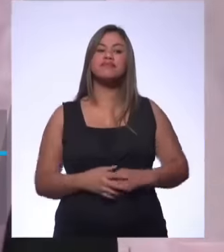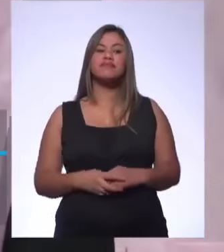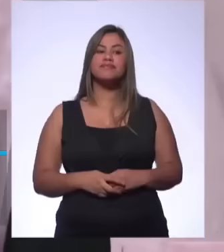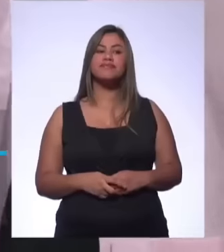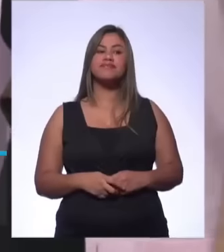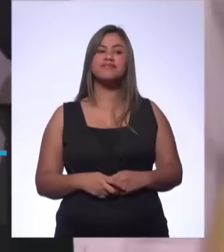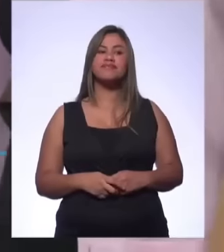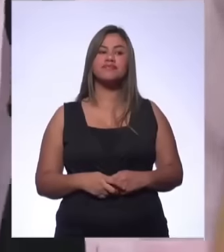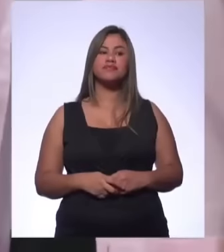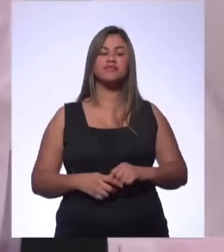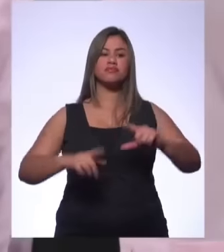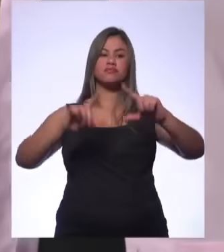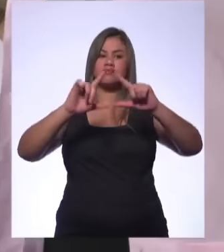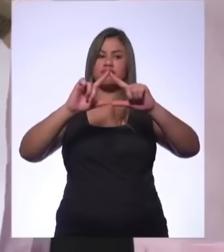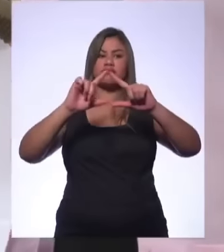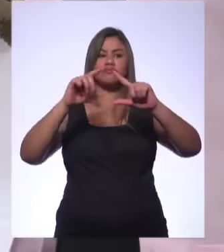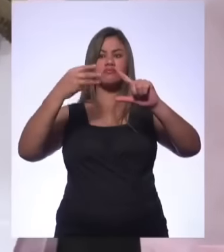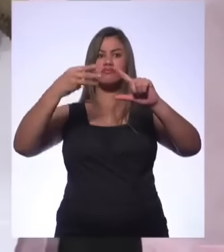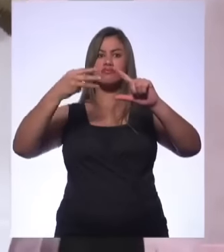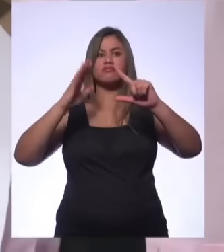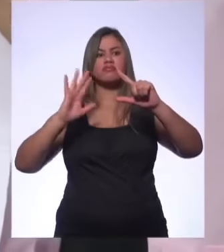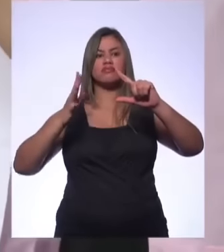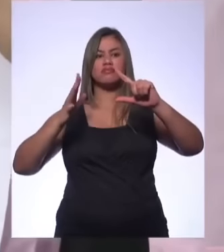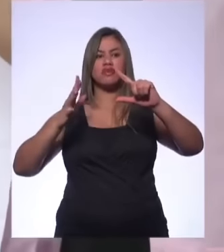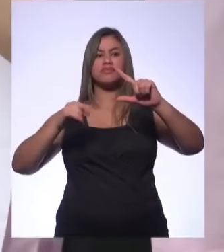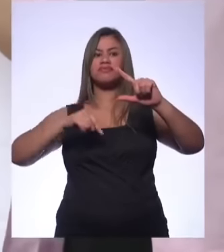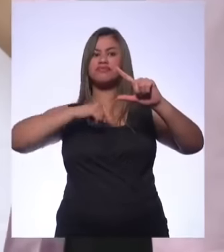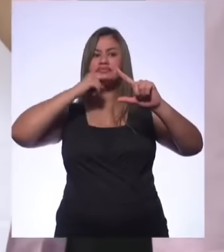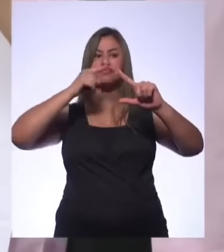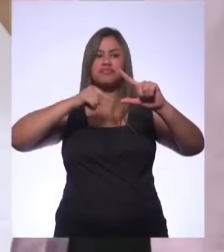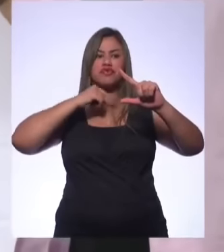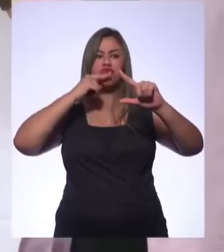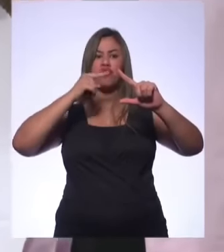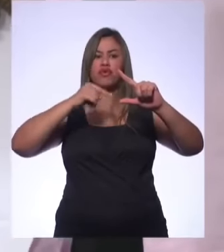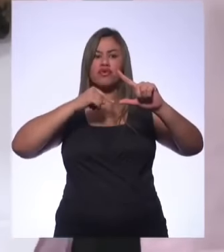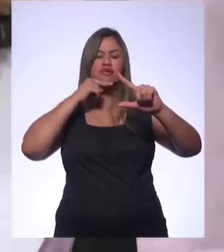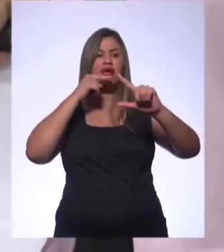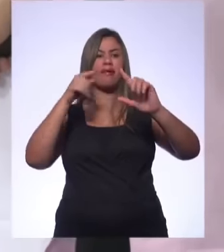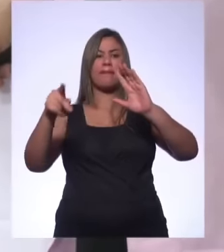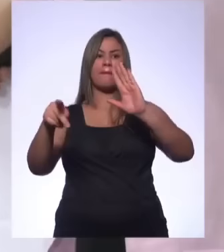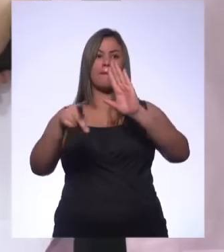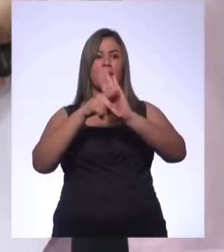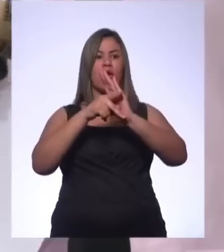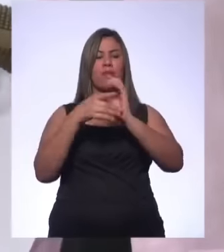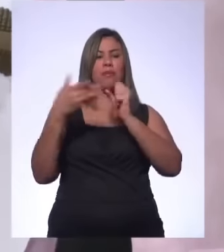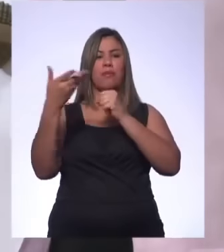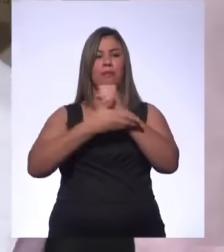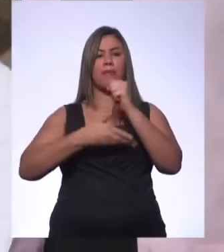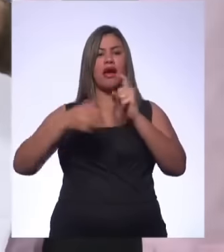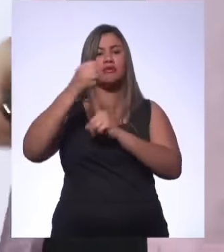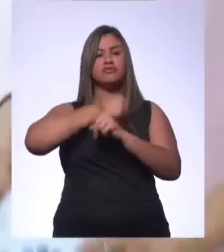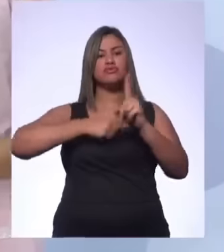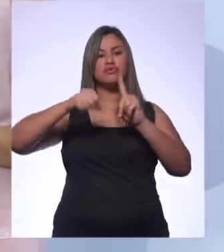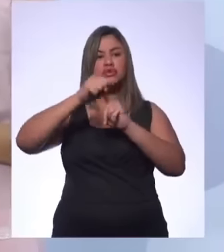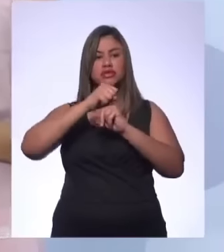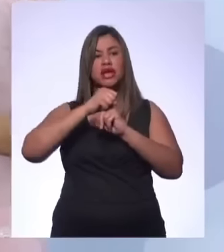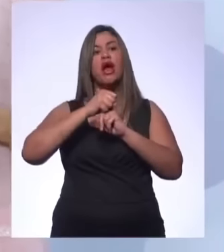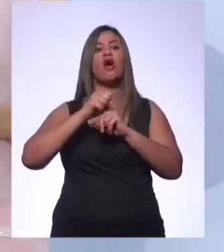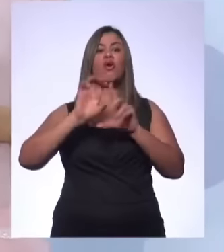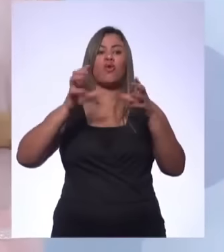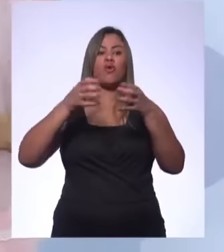E olha só, clero, nobres e servos. Não tem lugar nessa estrutura social para os